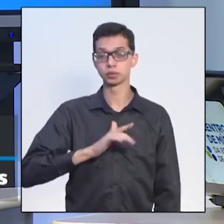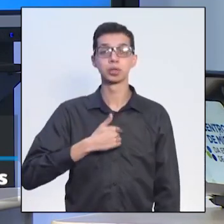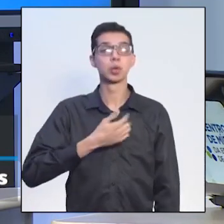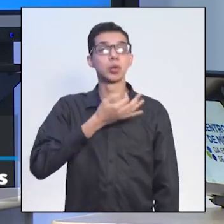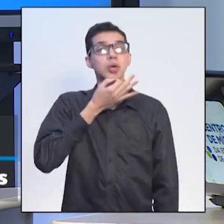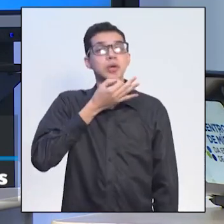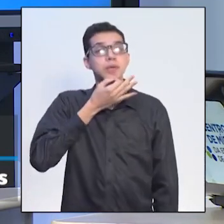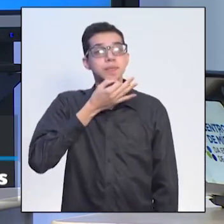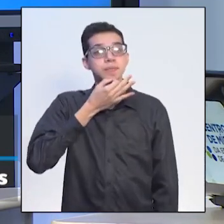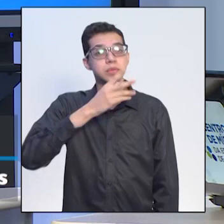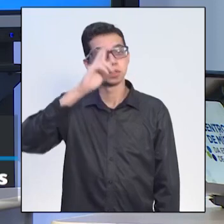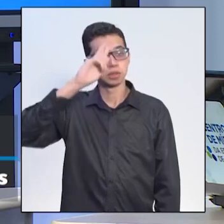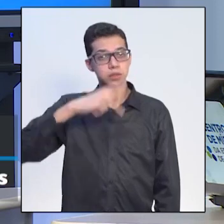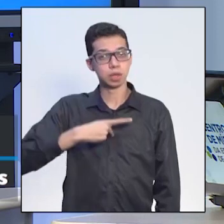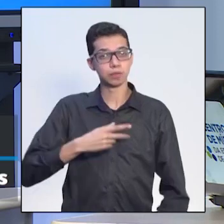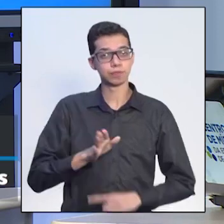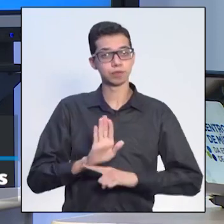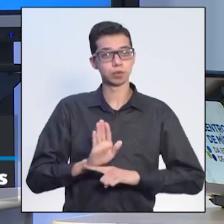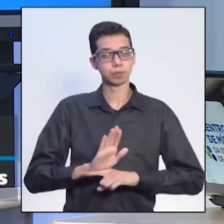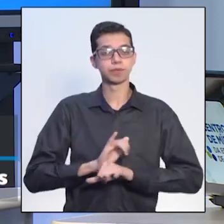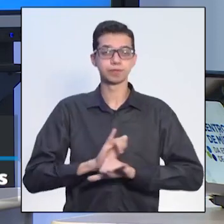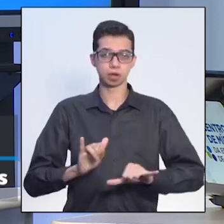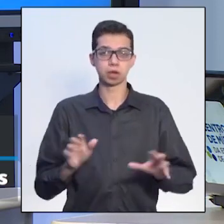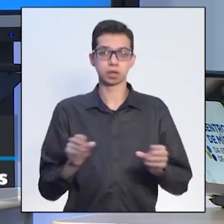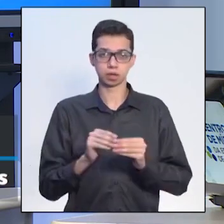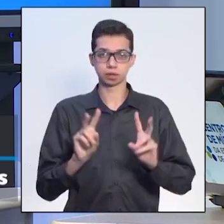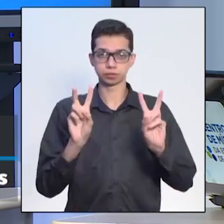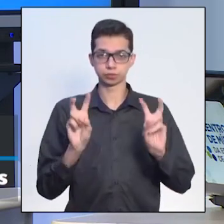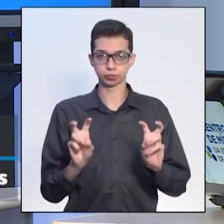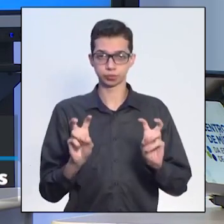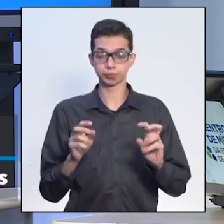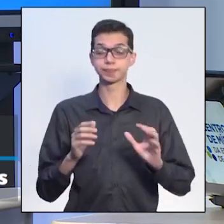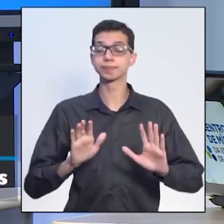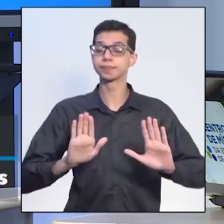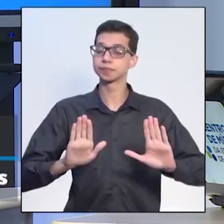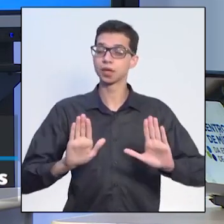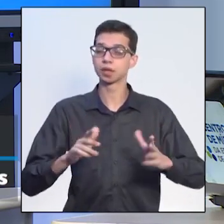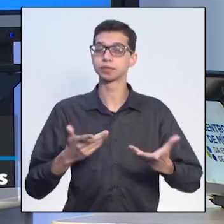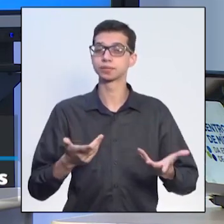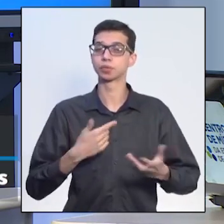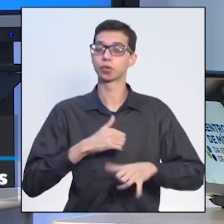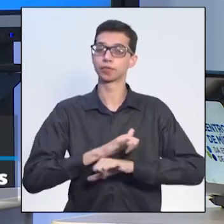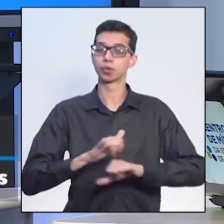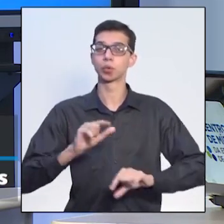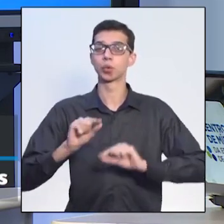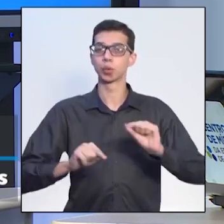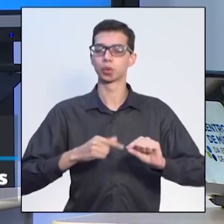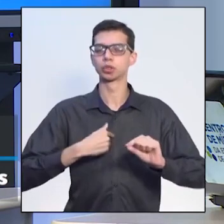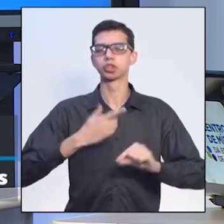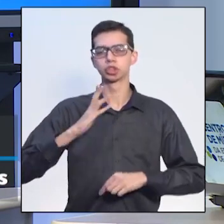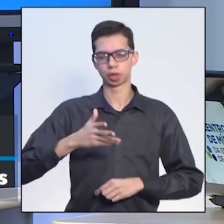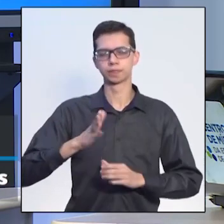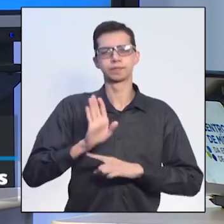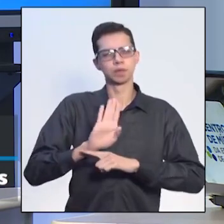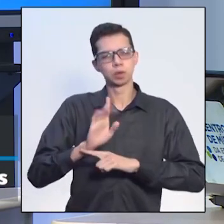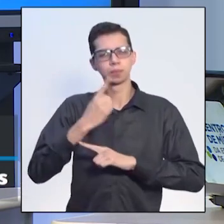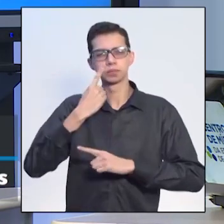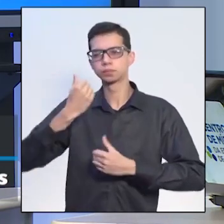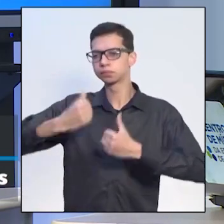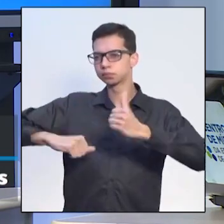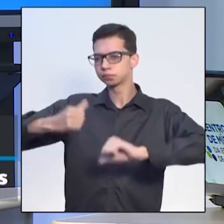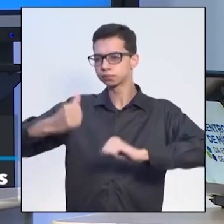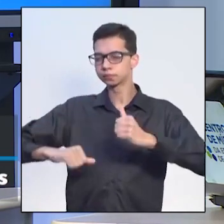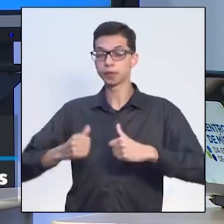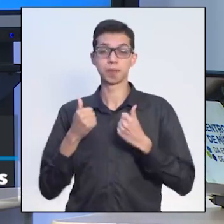o filme que está na resenha. A questão aqui você eu analisei o filme como bom, a ideia é você ir até